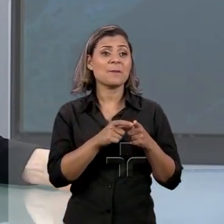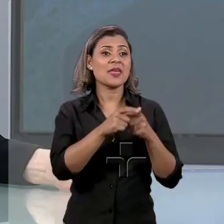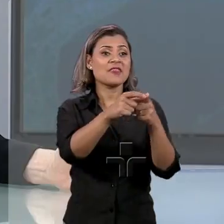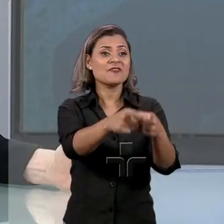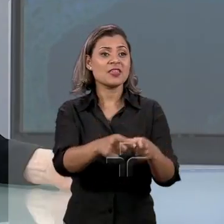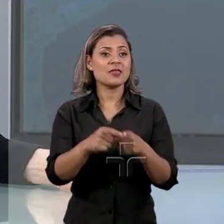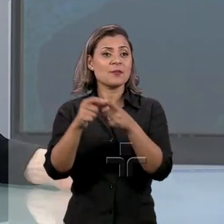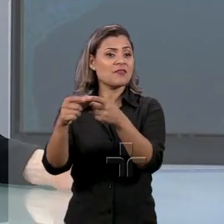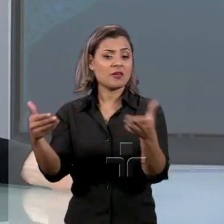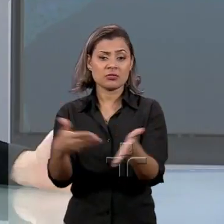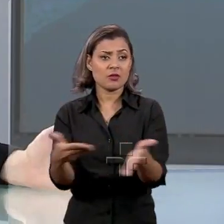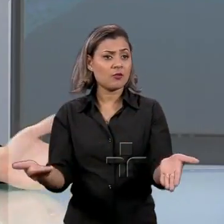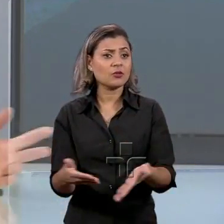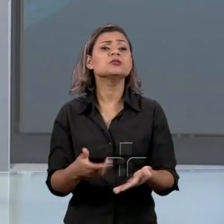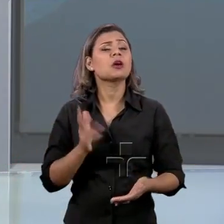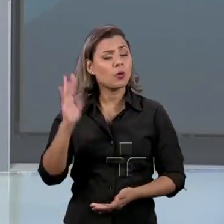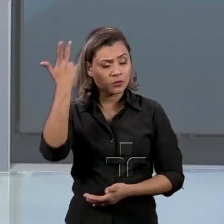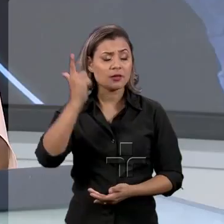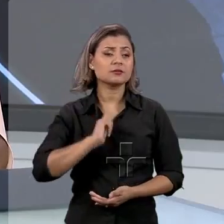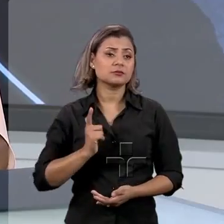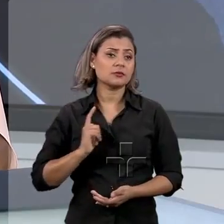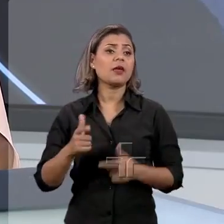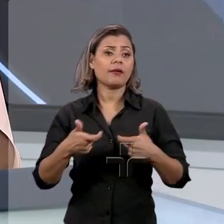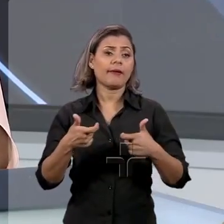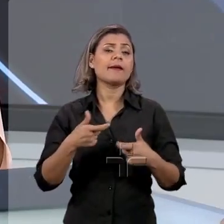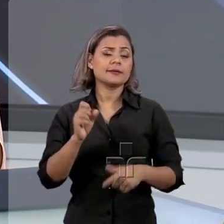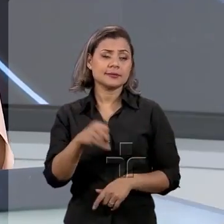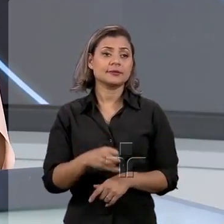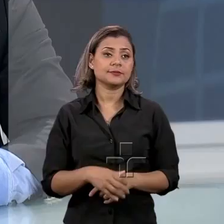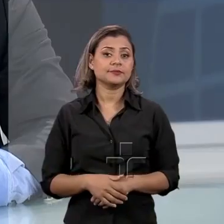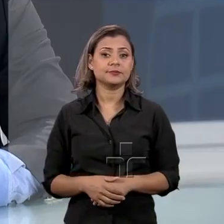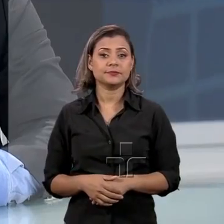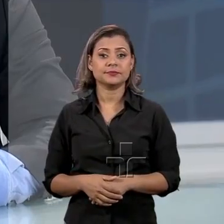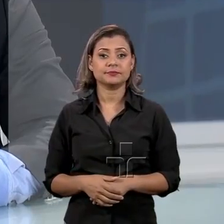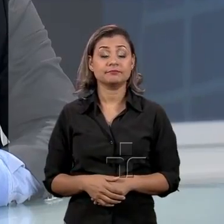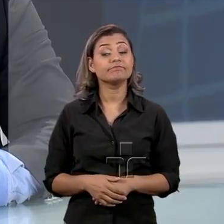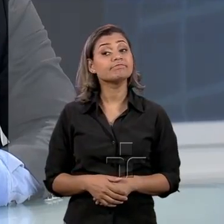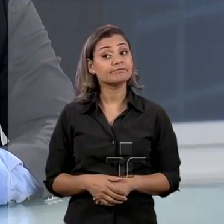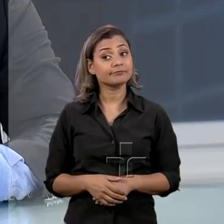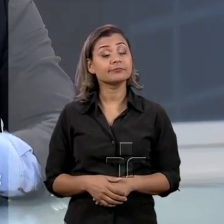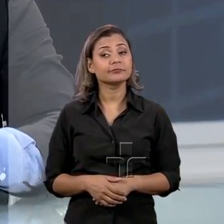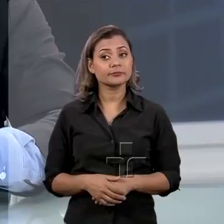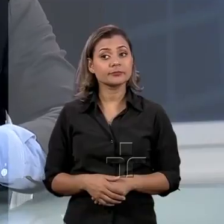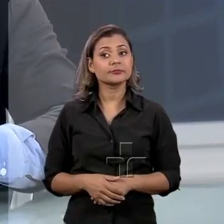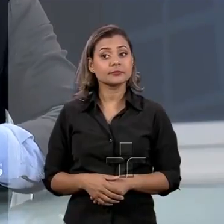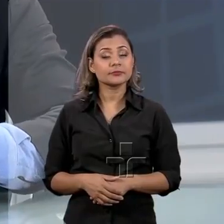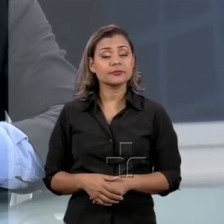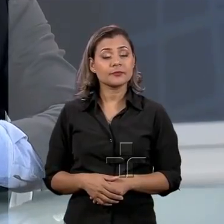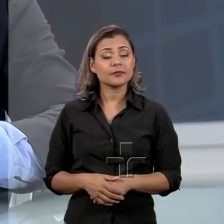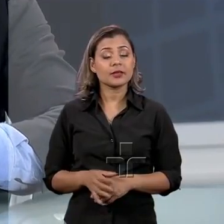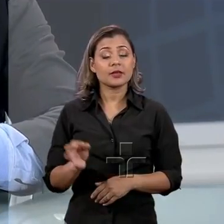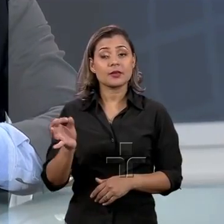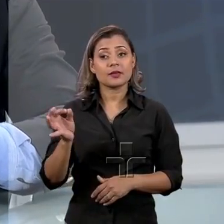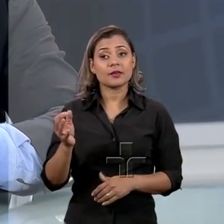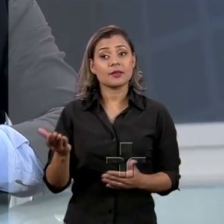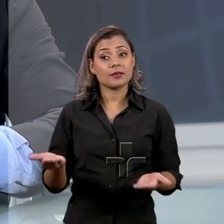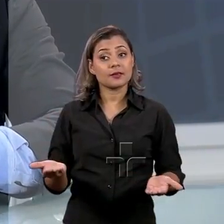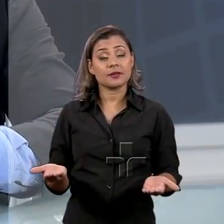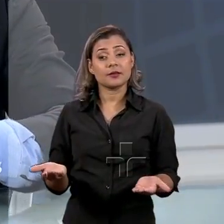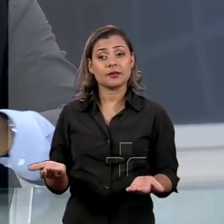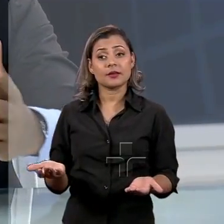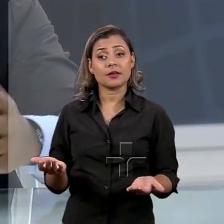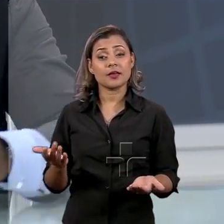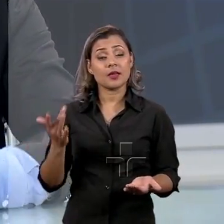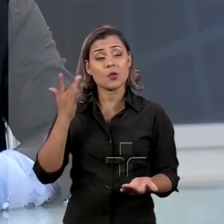continuaram acontecendo. Elas ainda acontecem, né? Deve ser. Pois é. Esse daí talvez foi